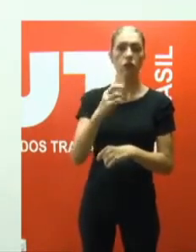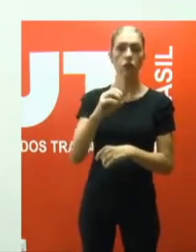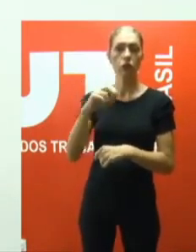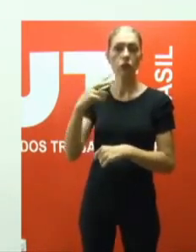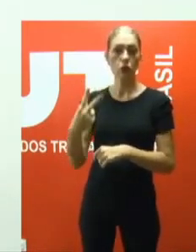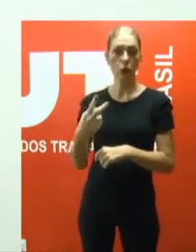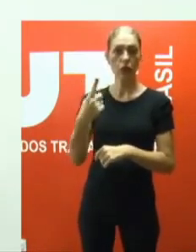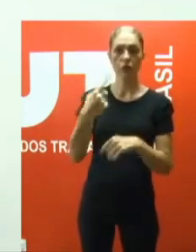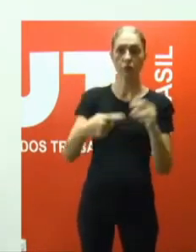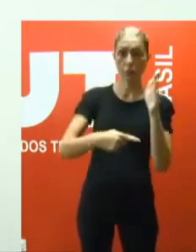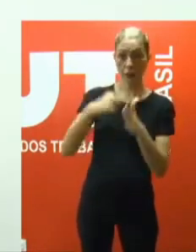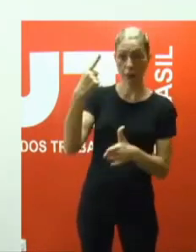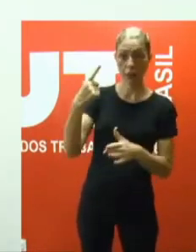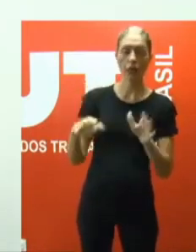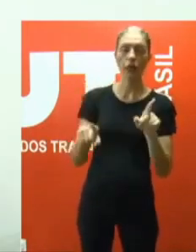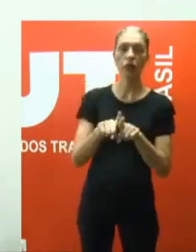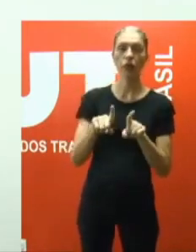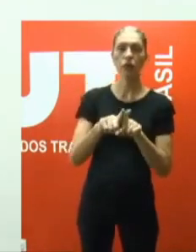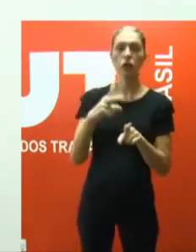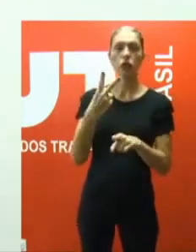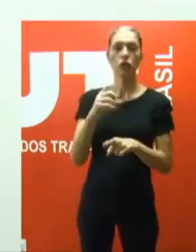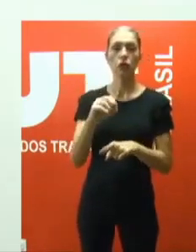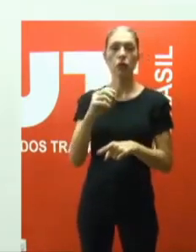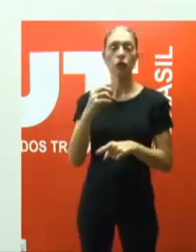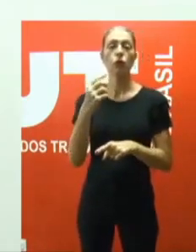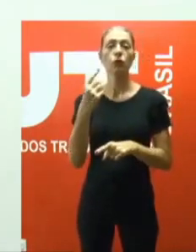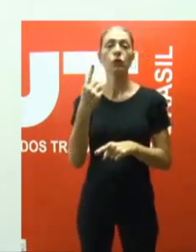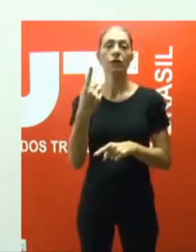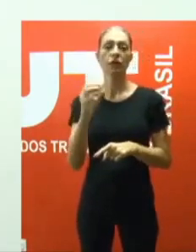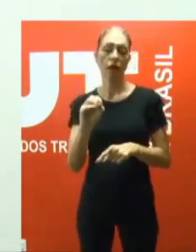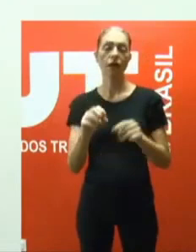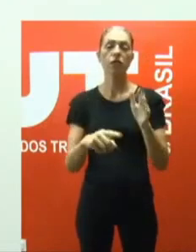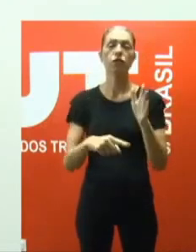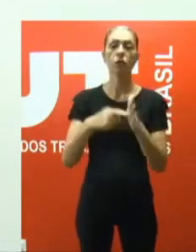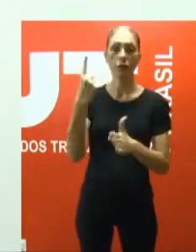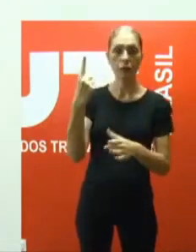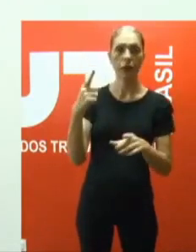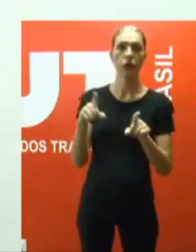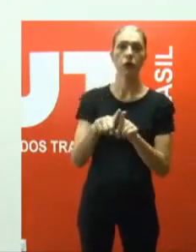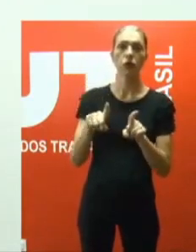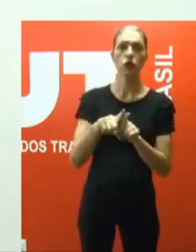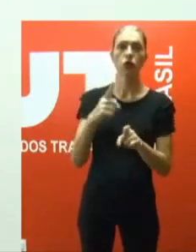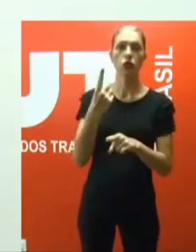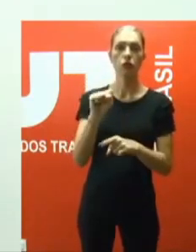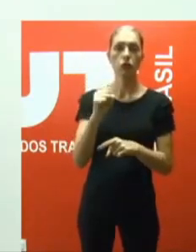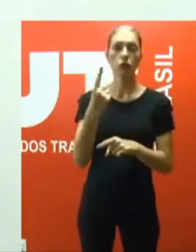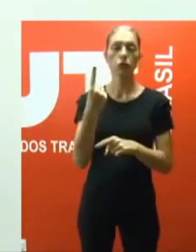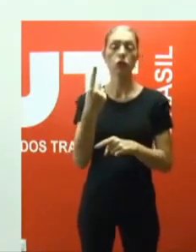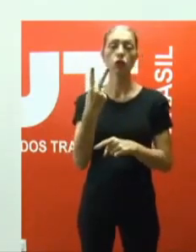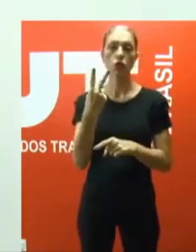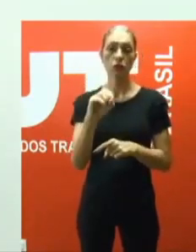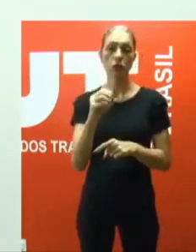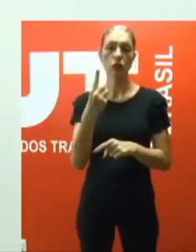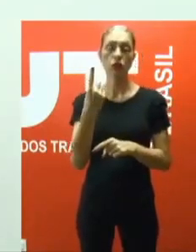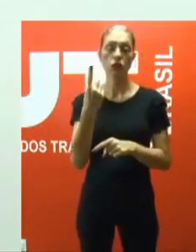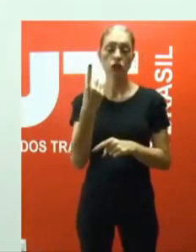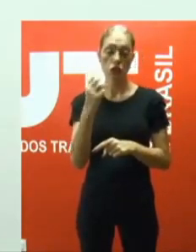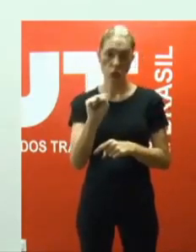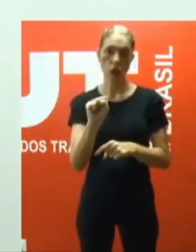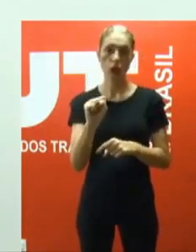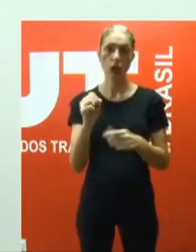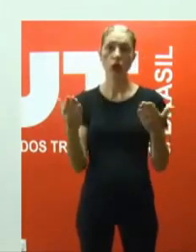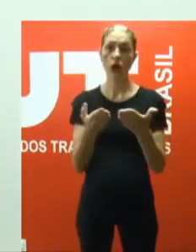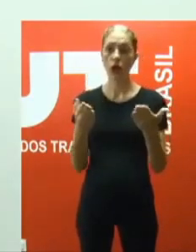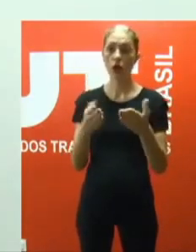2006, o primeiro em 2010, o primeiro em 2014, o segundo em 2018 e é o primeiro agora em 2020. Então o PT